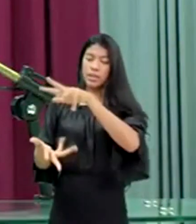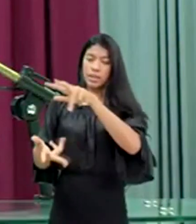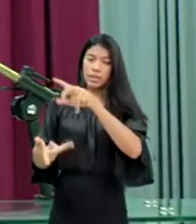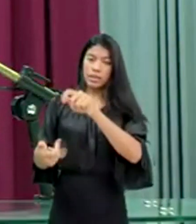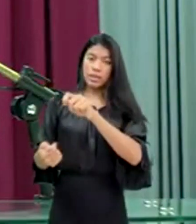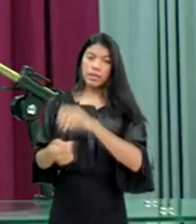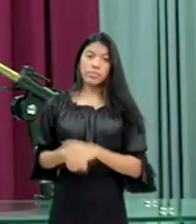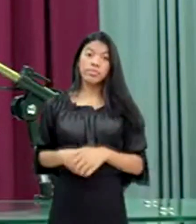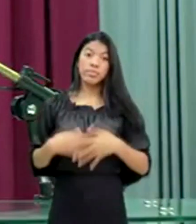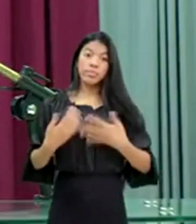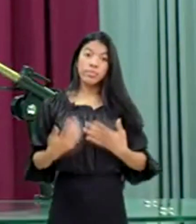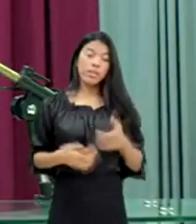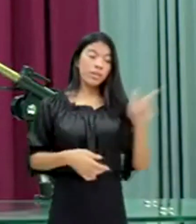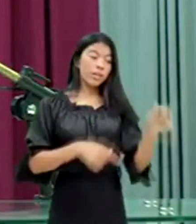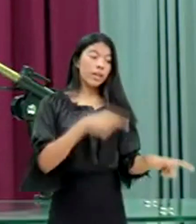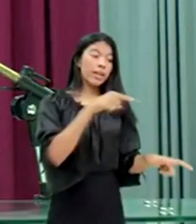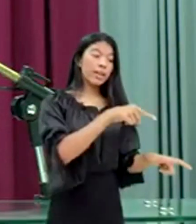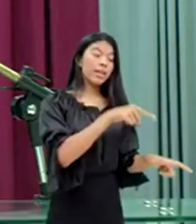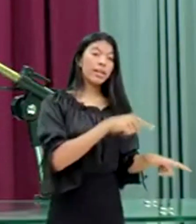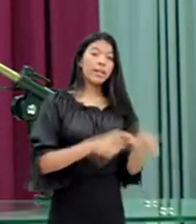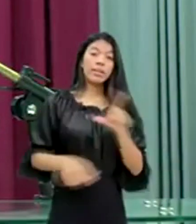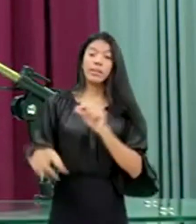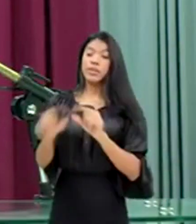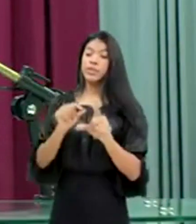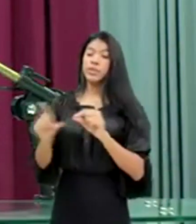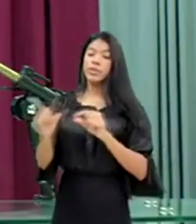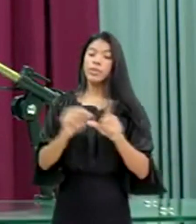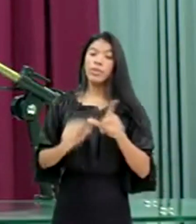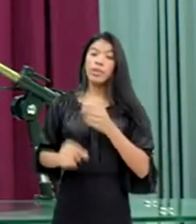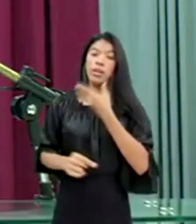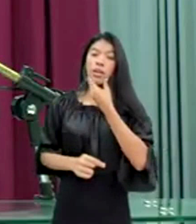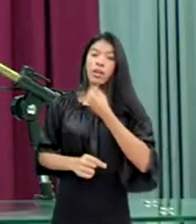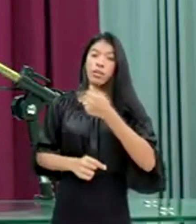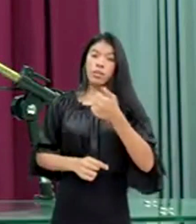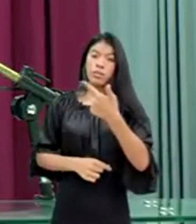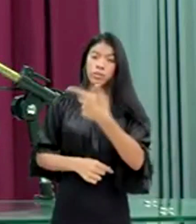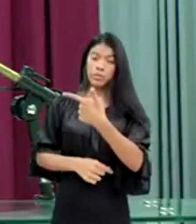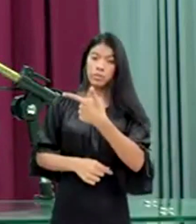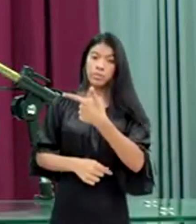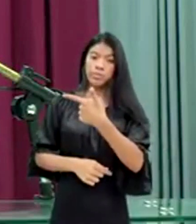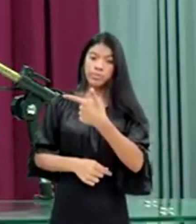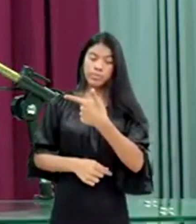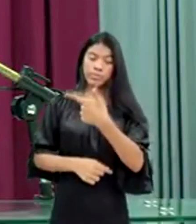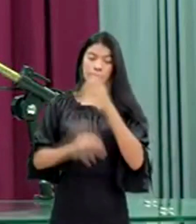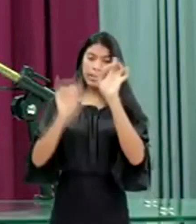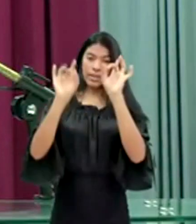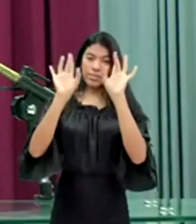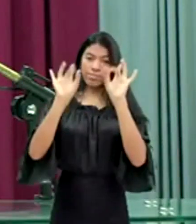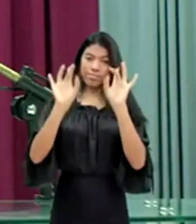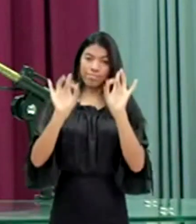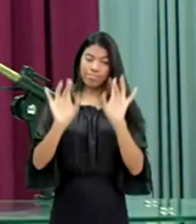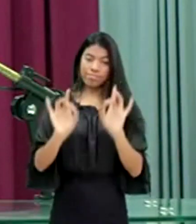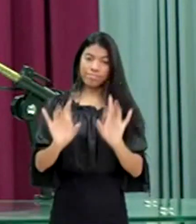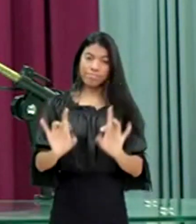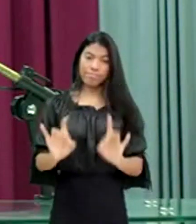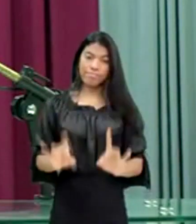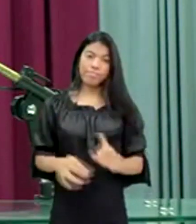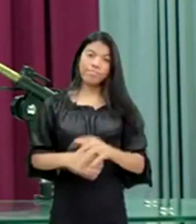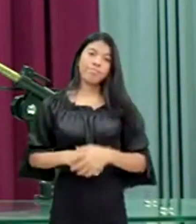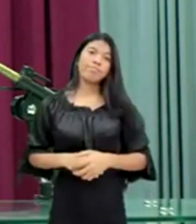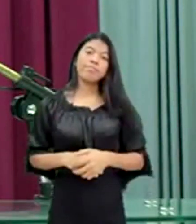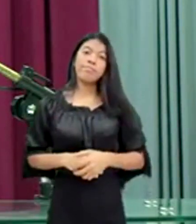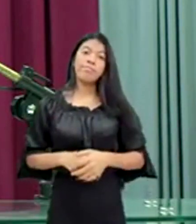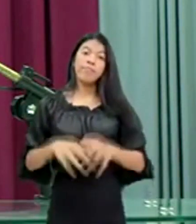homens, 12 príncipes, 12 homens especiais. De cada tribo